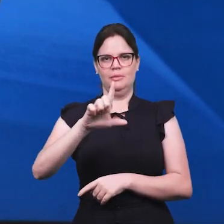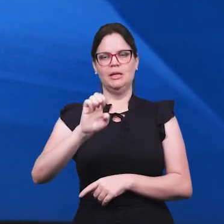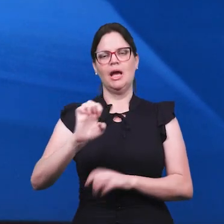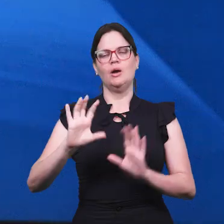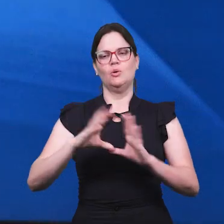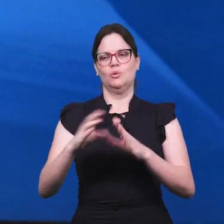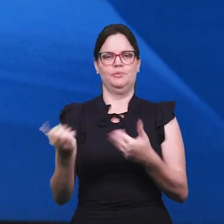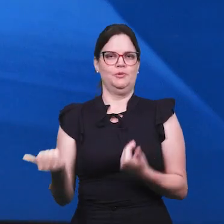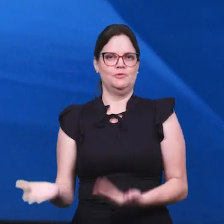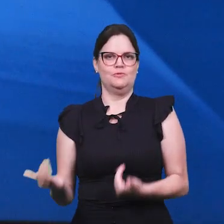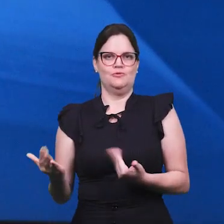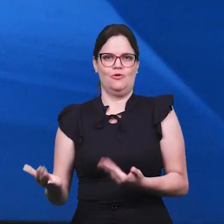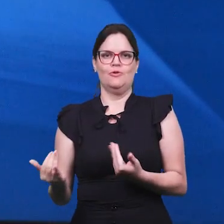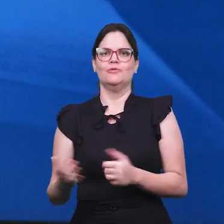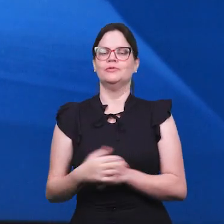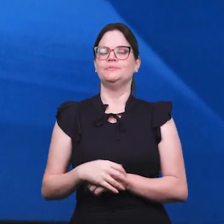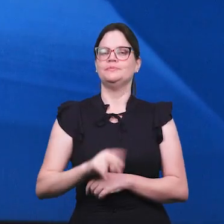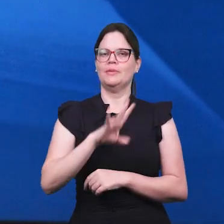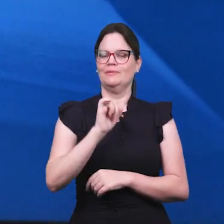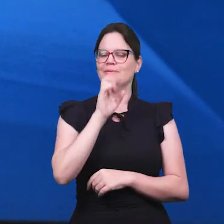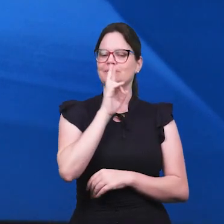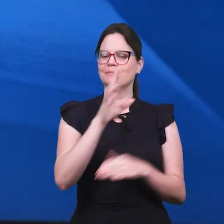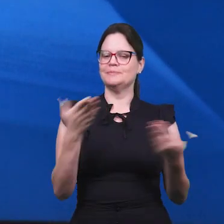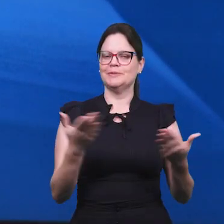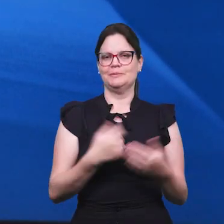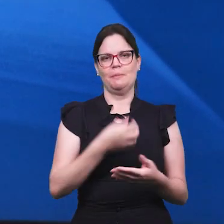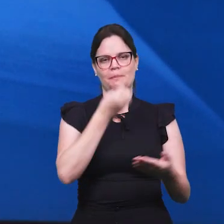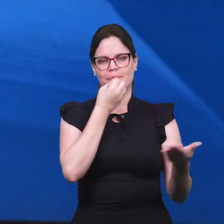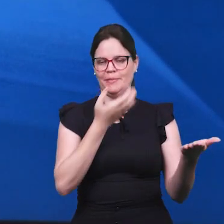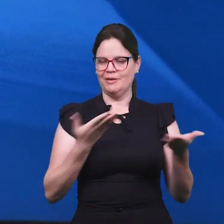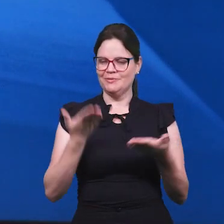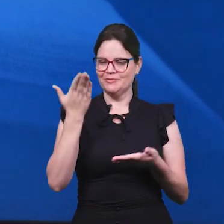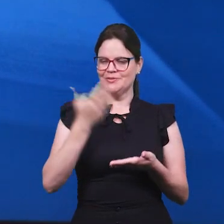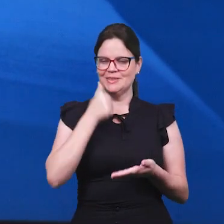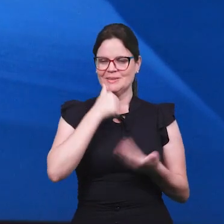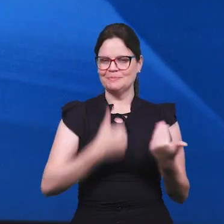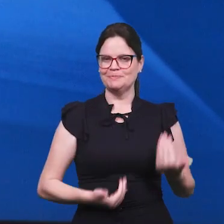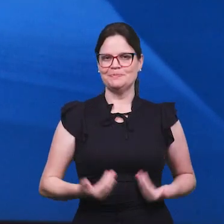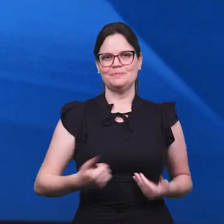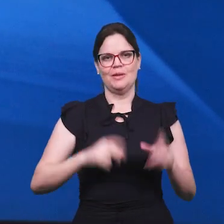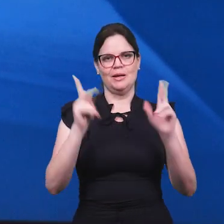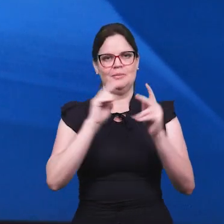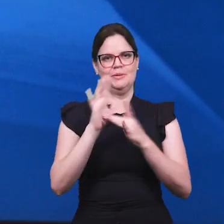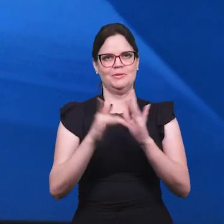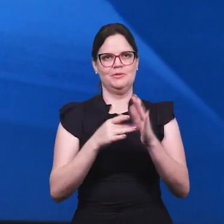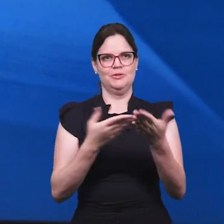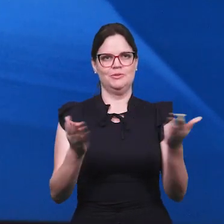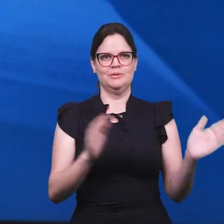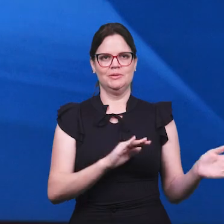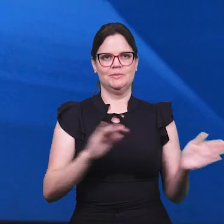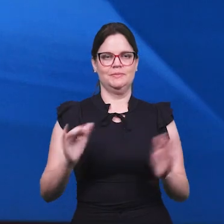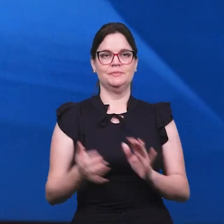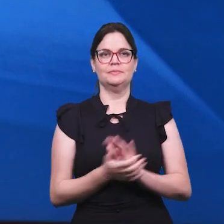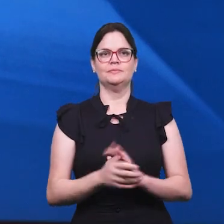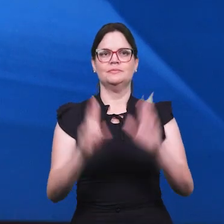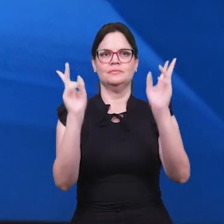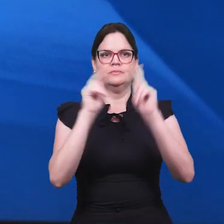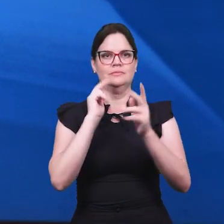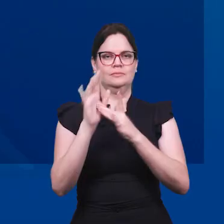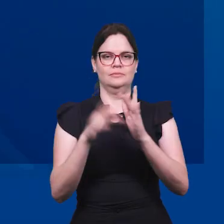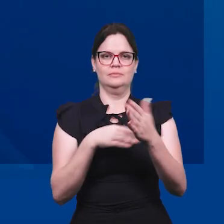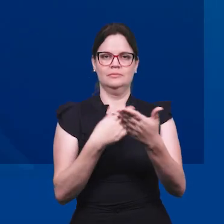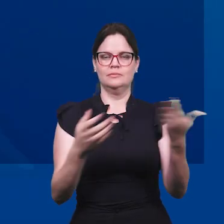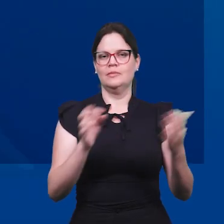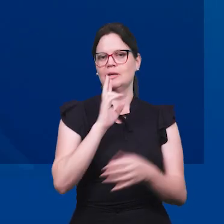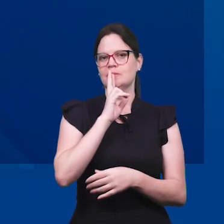Camille. Camille Victória é do grupo de jovens da nossa igreja em Água Branca. Camille, muito bem-vinda. A paz do Senhor